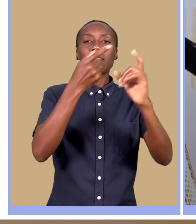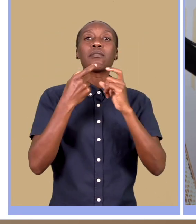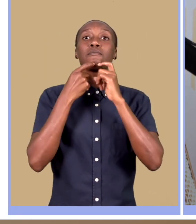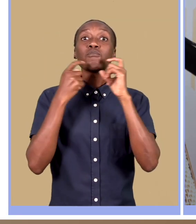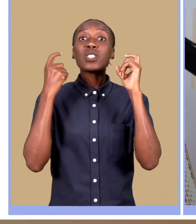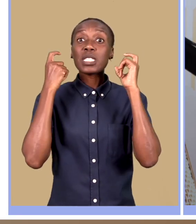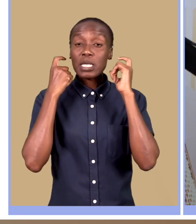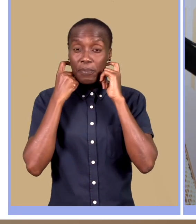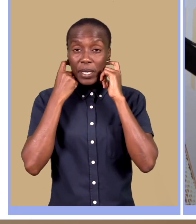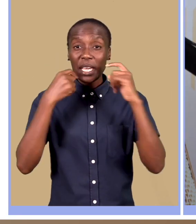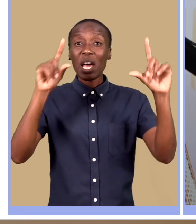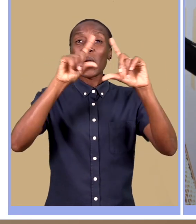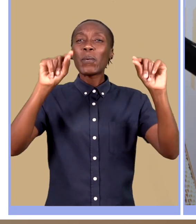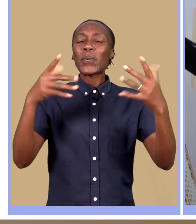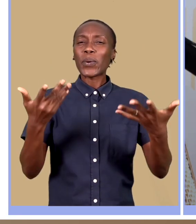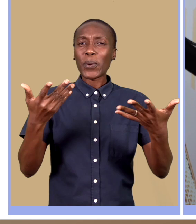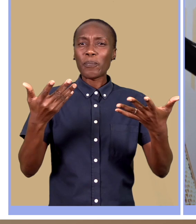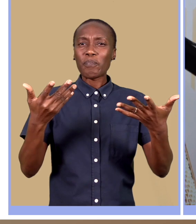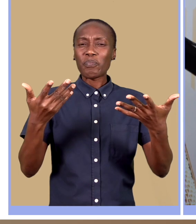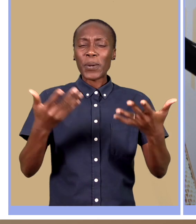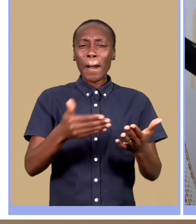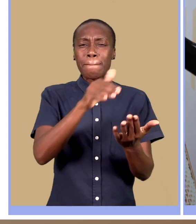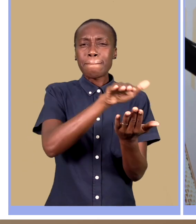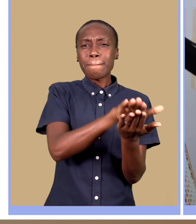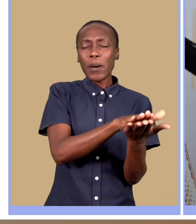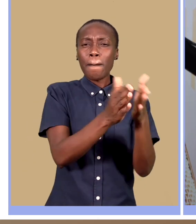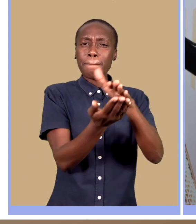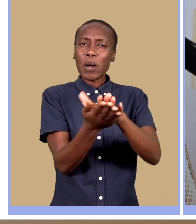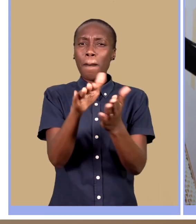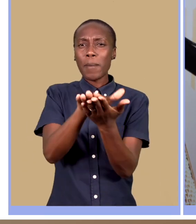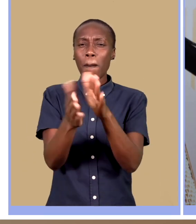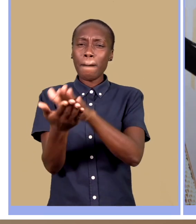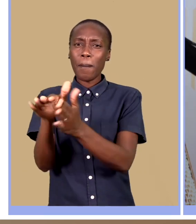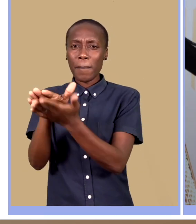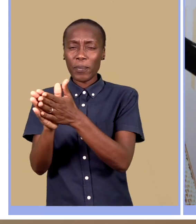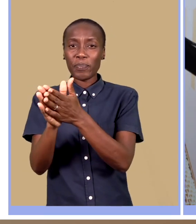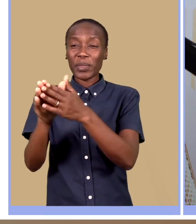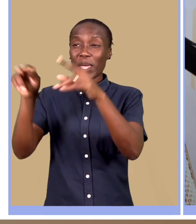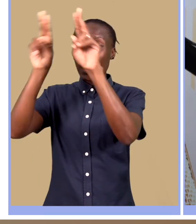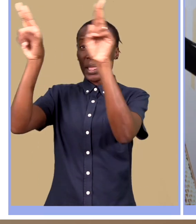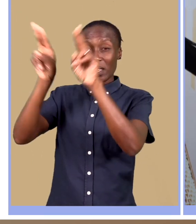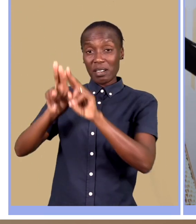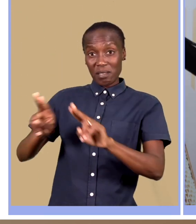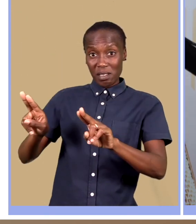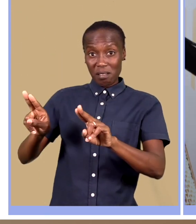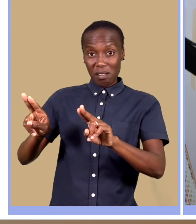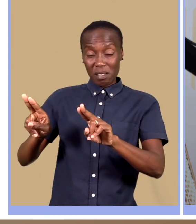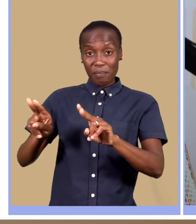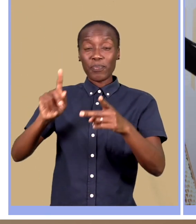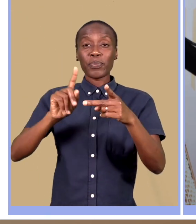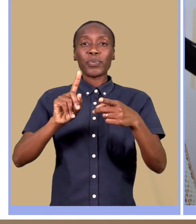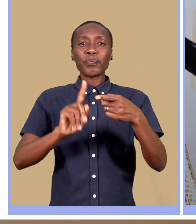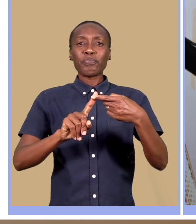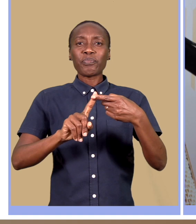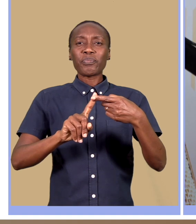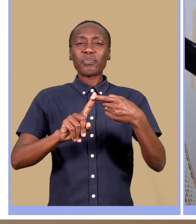moçambicana, a maioria da produção é de organizações internacionais. Eu posso